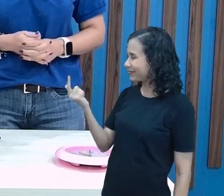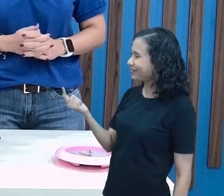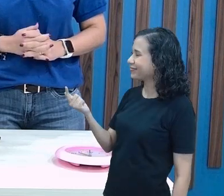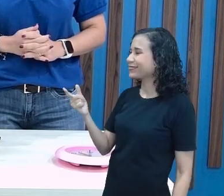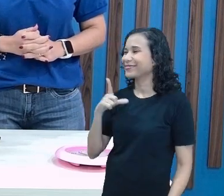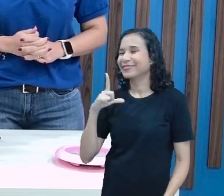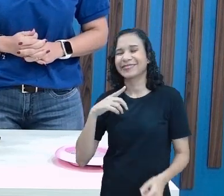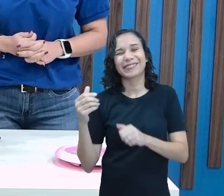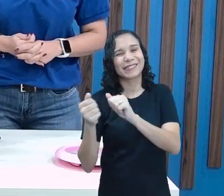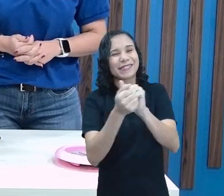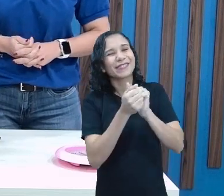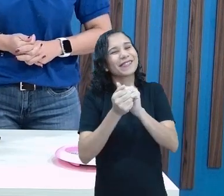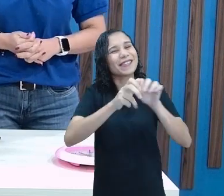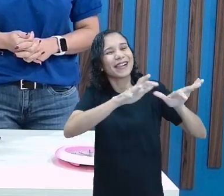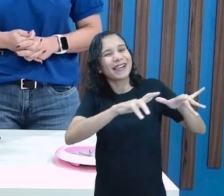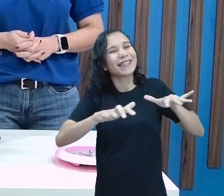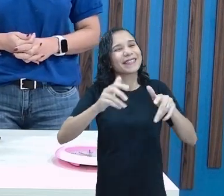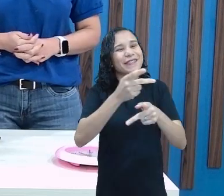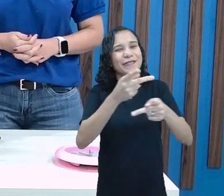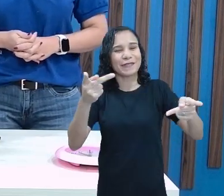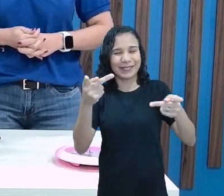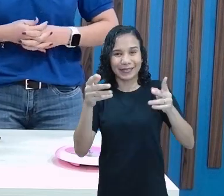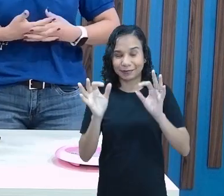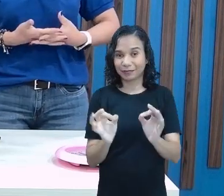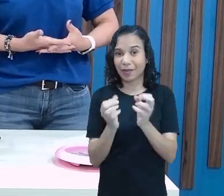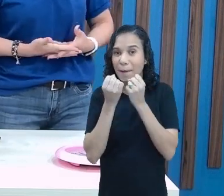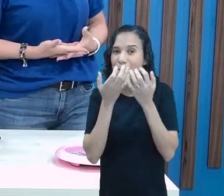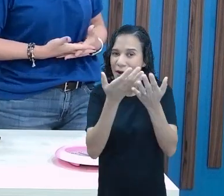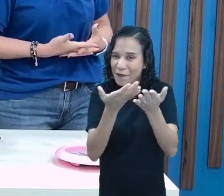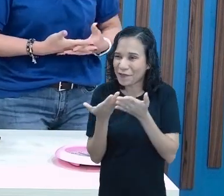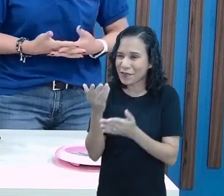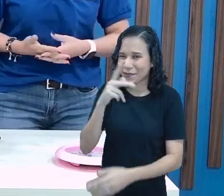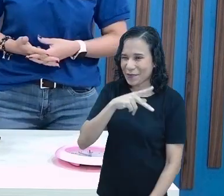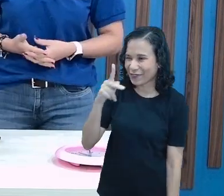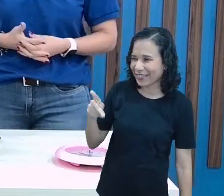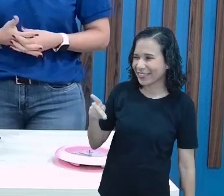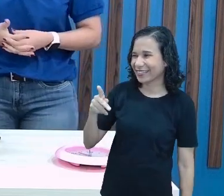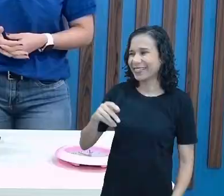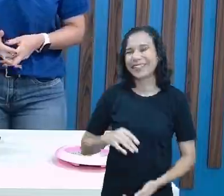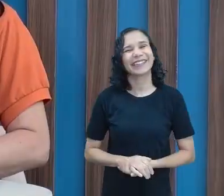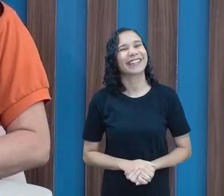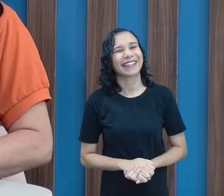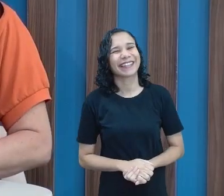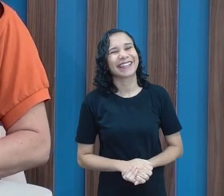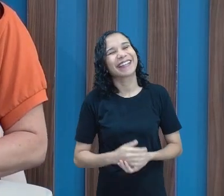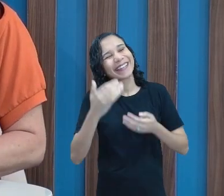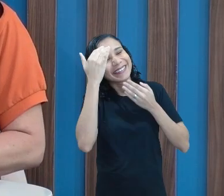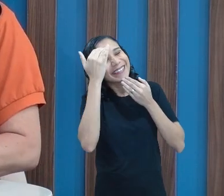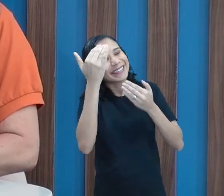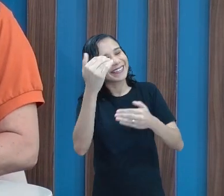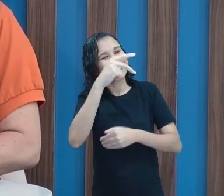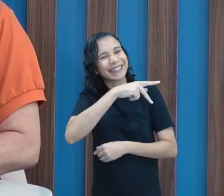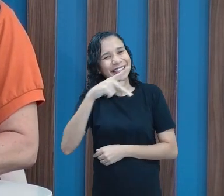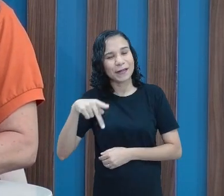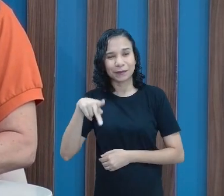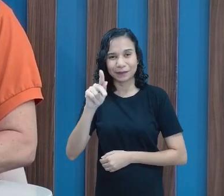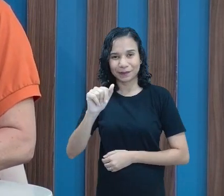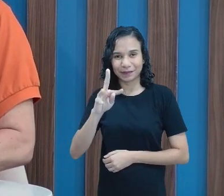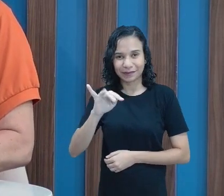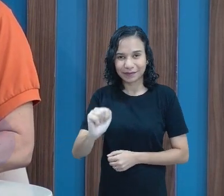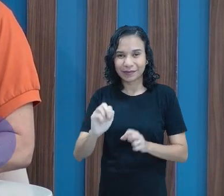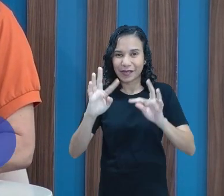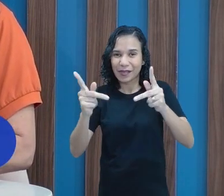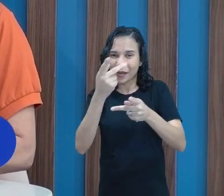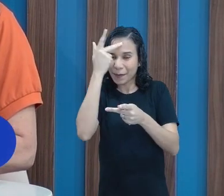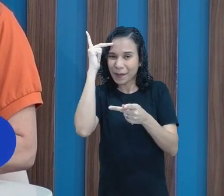para acompanhar a participação ao vivo de vocês. Seja muito bem-vinda, professora Sandra. Obrigada, professora Kátia. Para todo mundo também